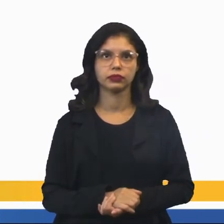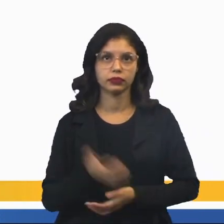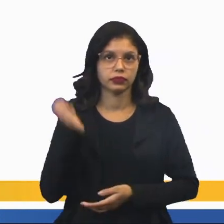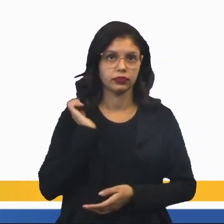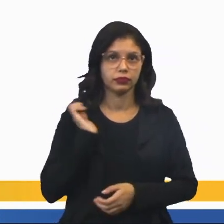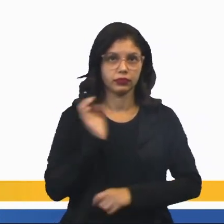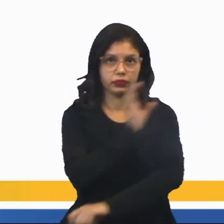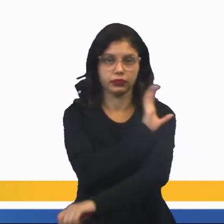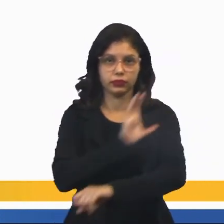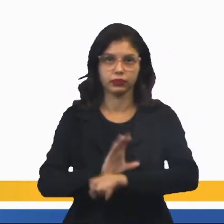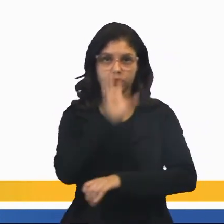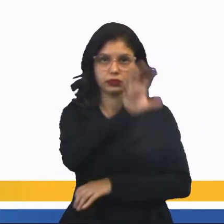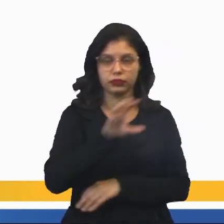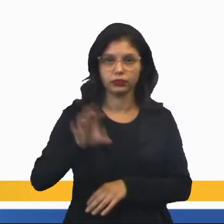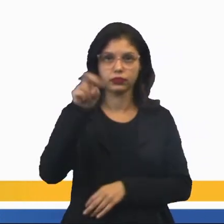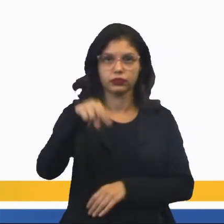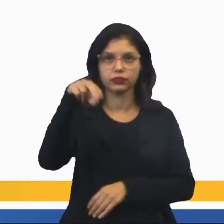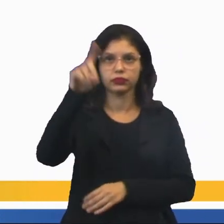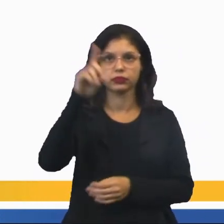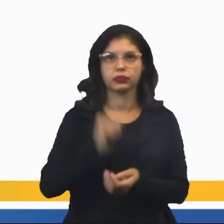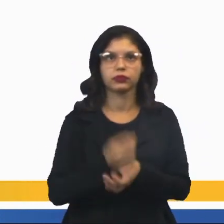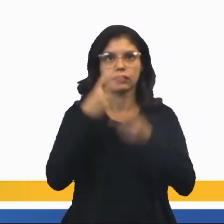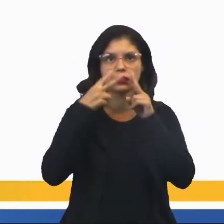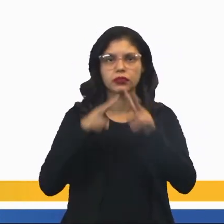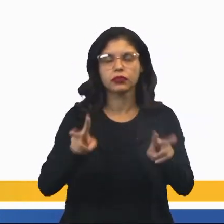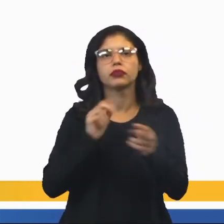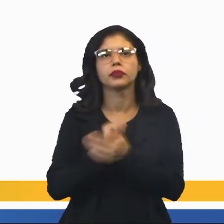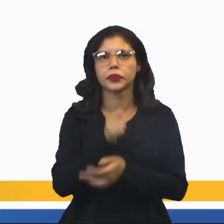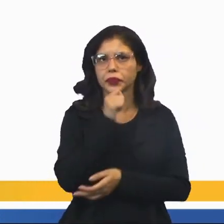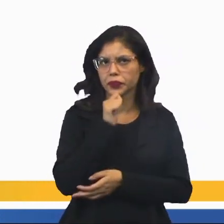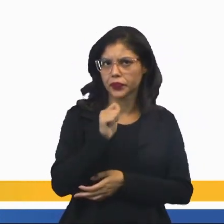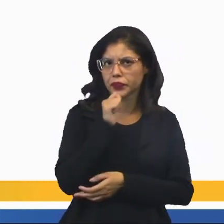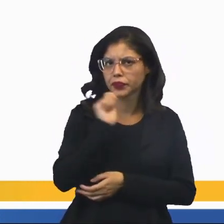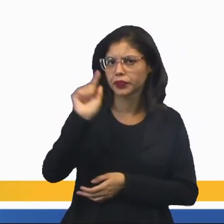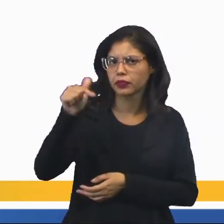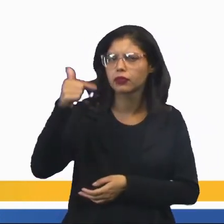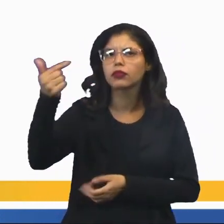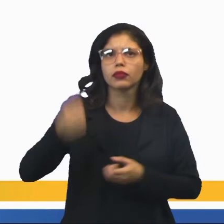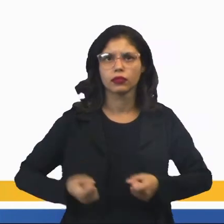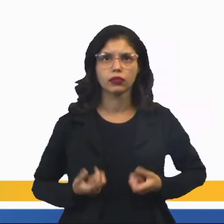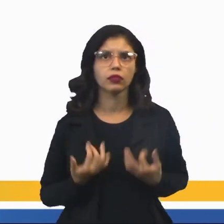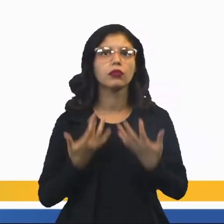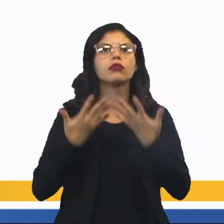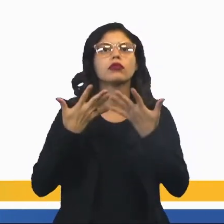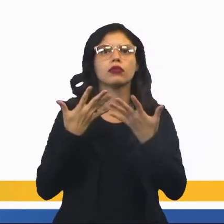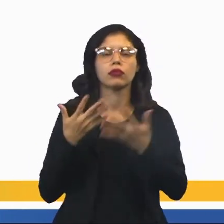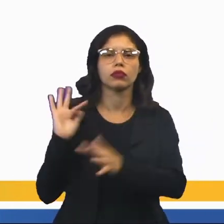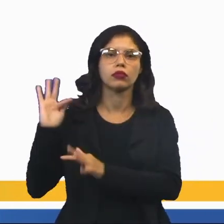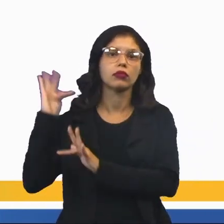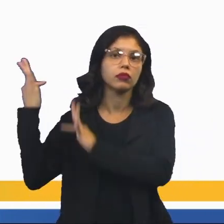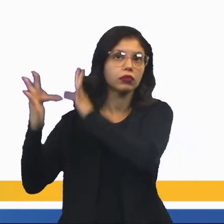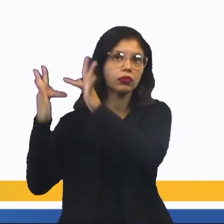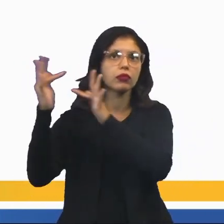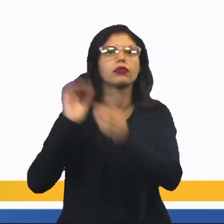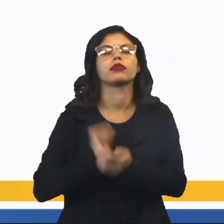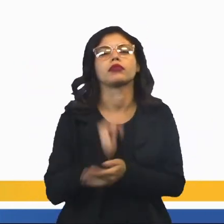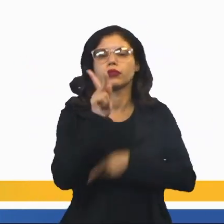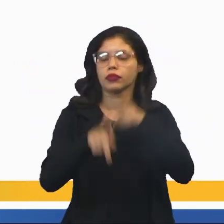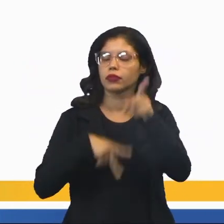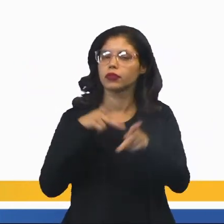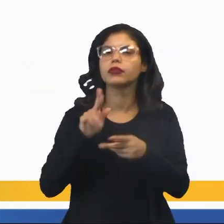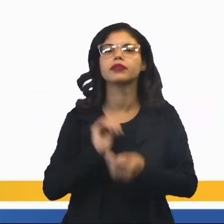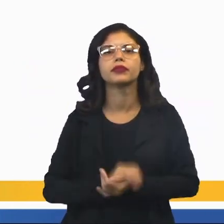A riqueza cultural da região Nordeste é visível para além de suas manifestações folclóricas